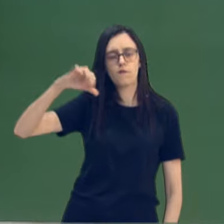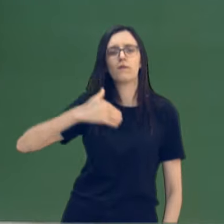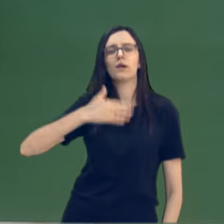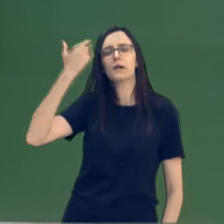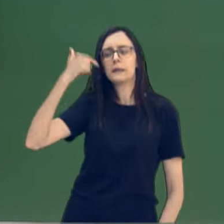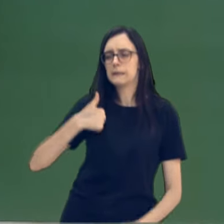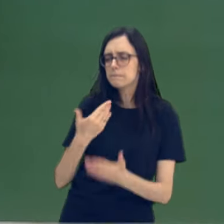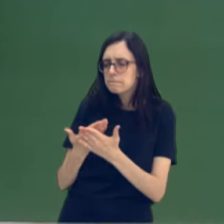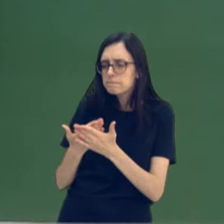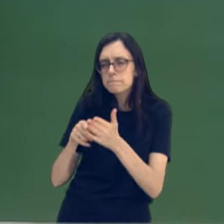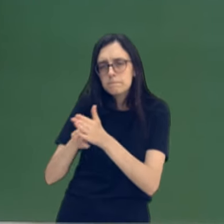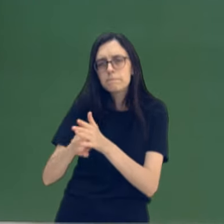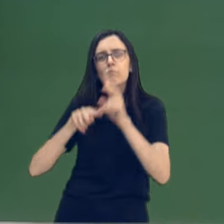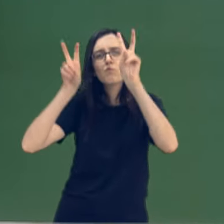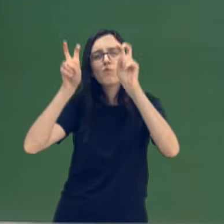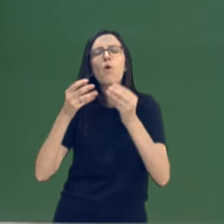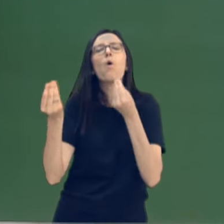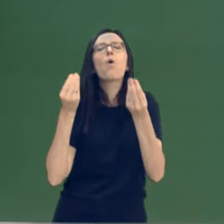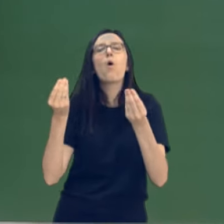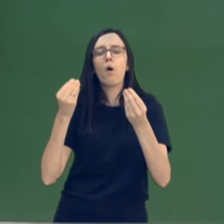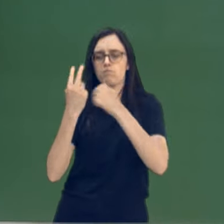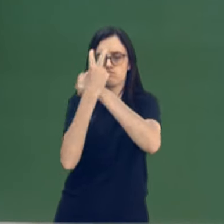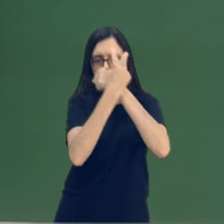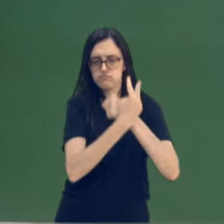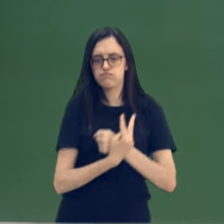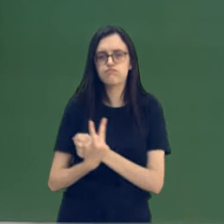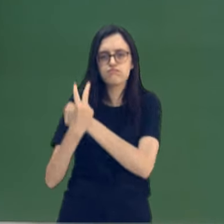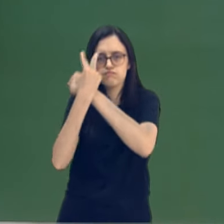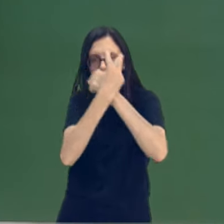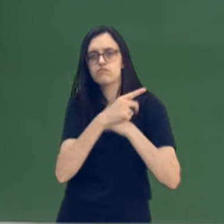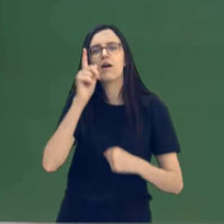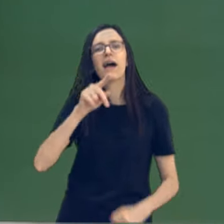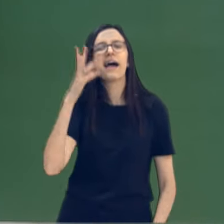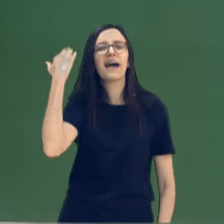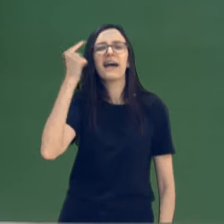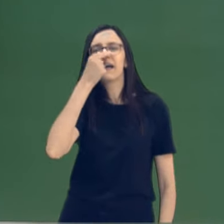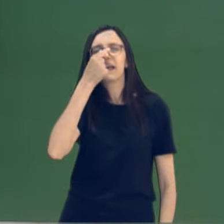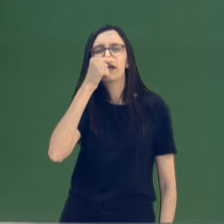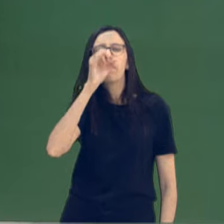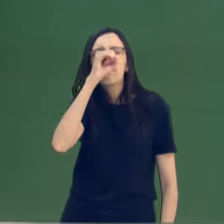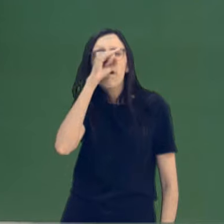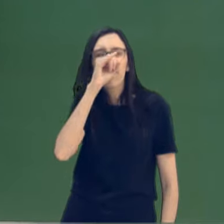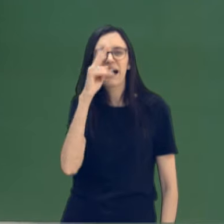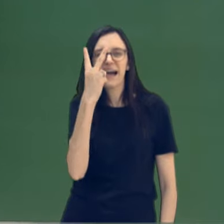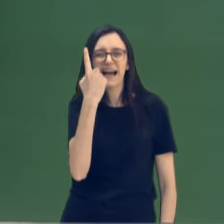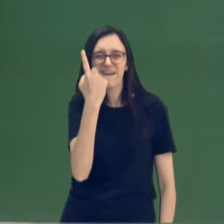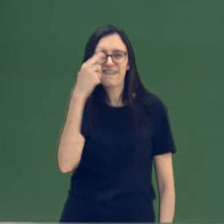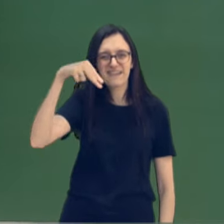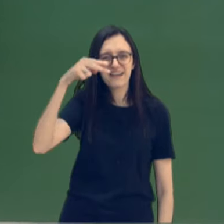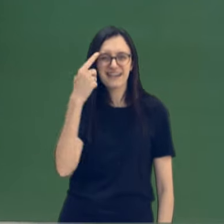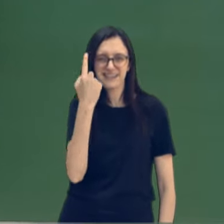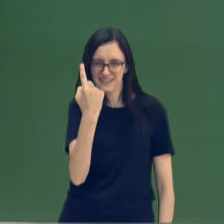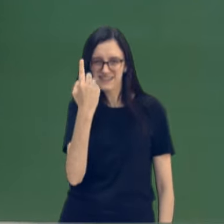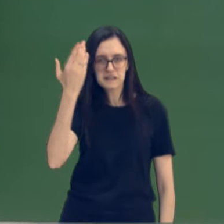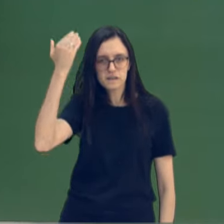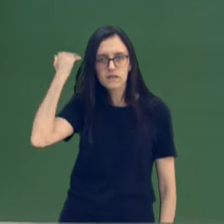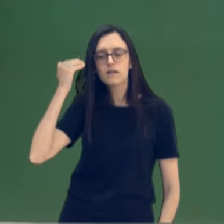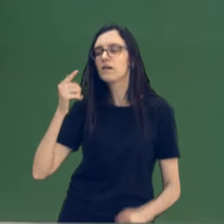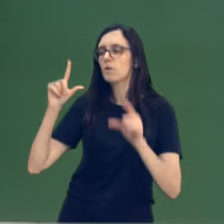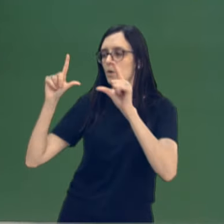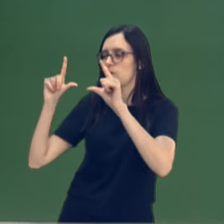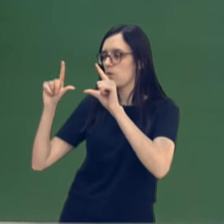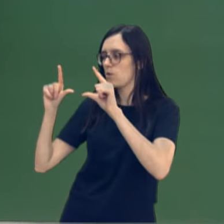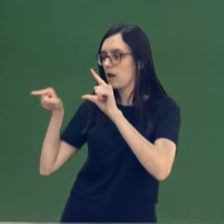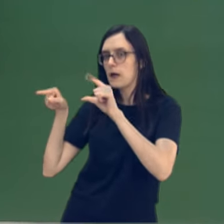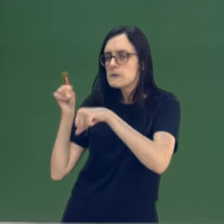um estudo sobre o quanto os hábitos de higiene ligados à prevenção da gripe H1N1, a gripe suína, a influenza A, diminuiu